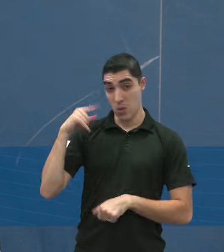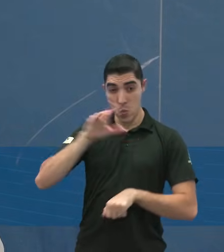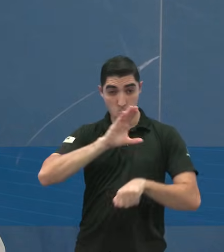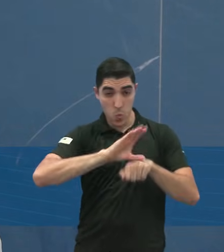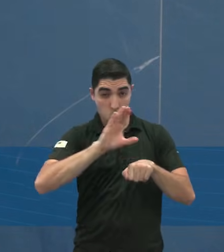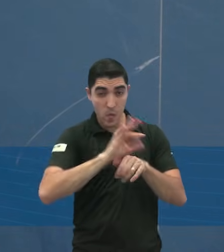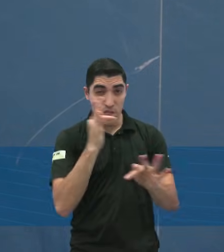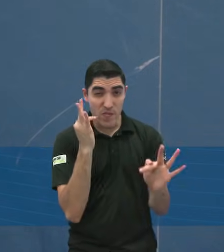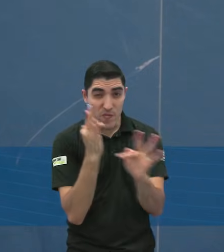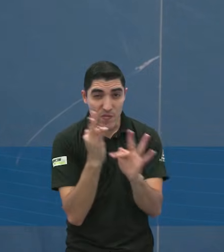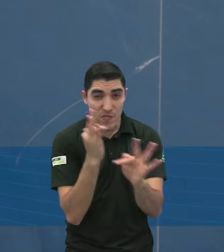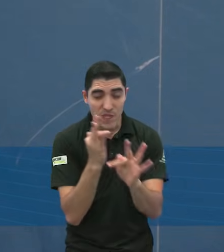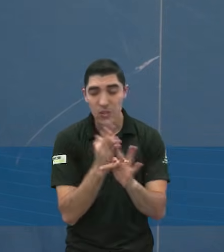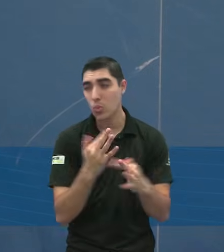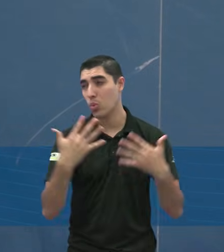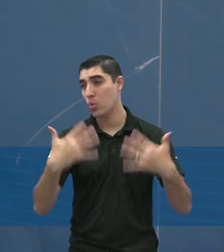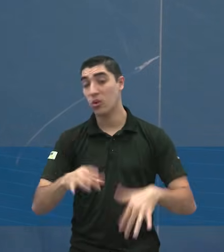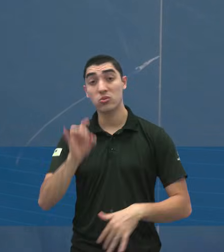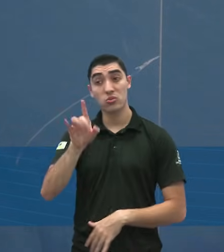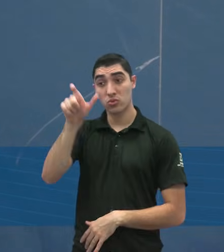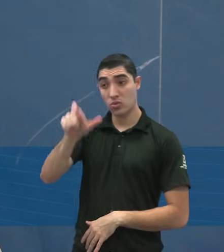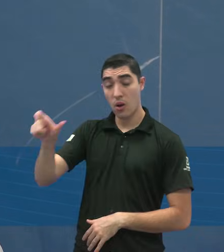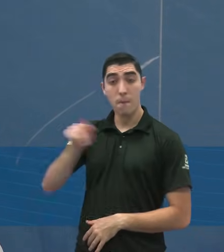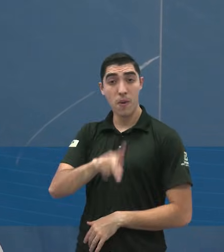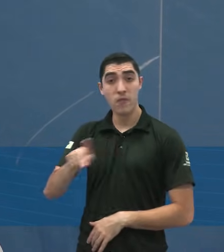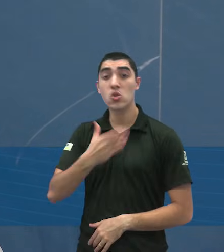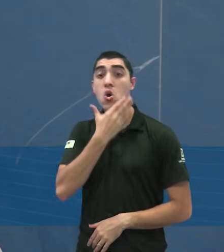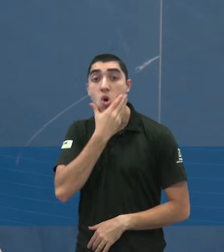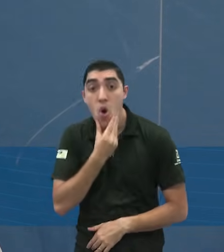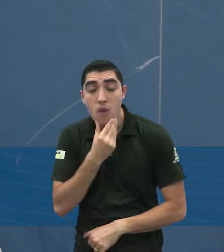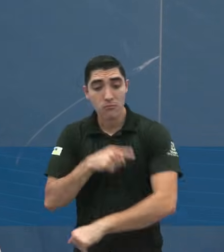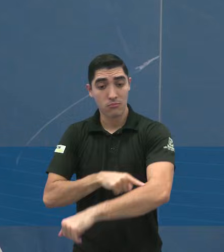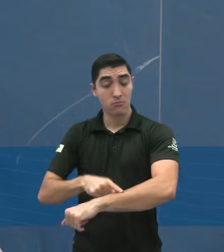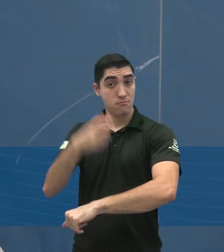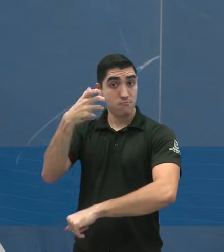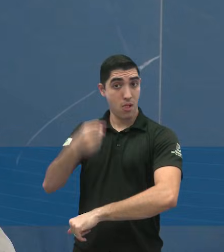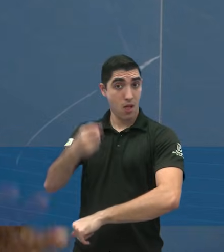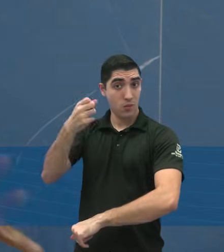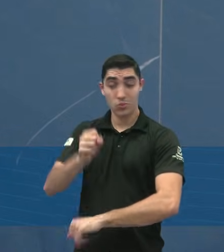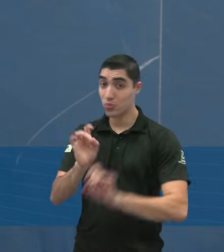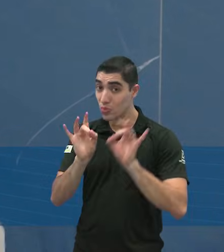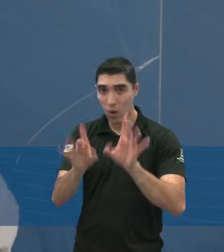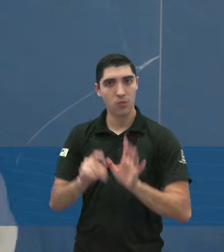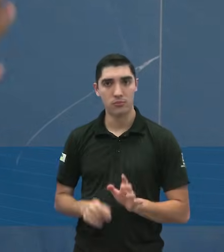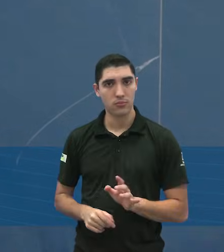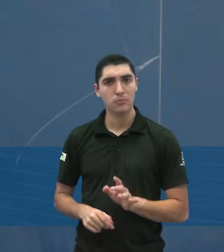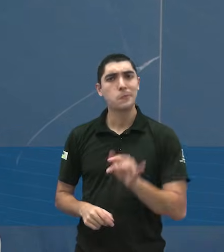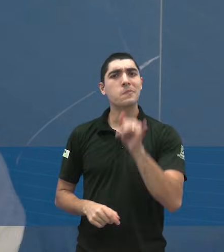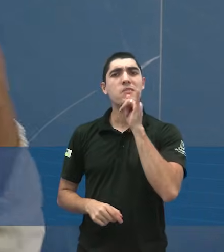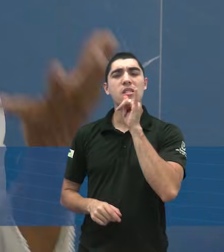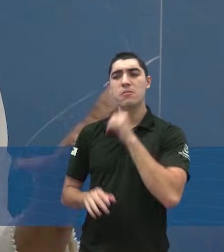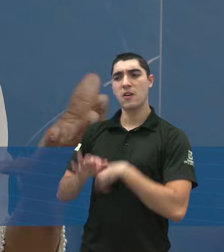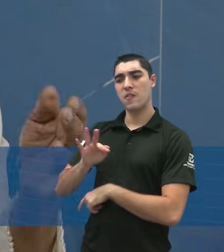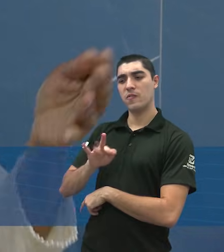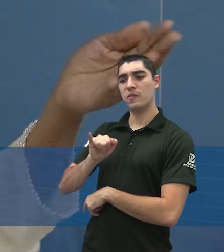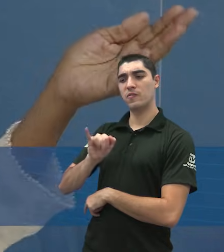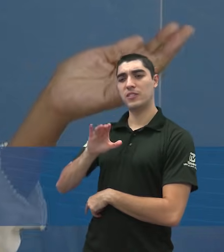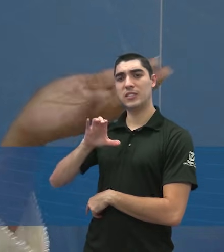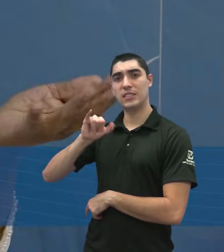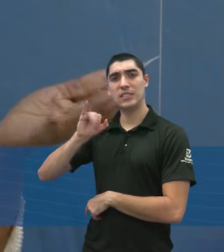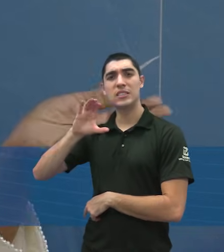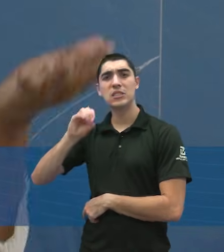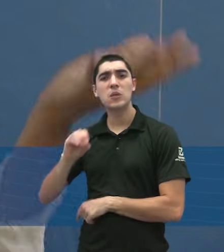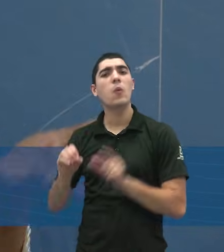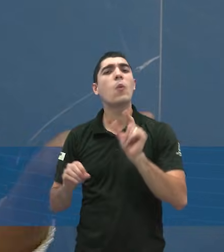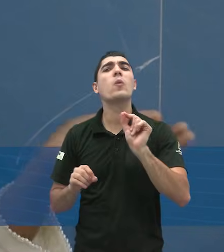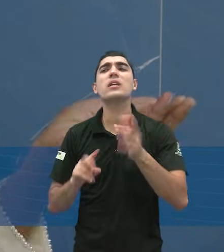de física, né? Eu só tinha professores homens brancos, né? O professor, quando colocasse um físico, se fala físico, para todo mundo